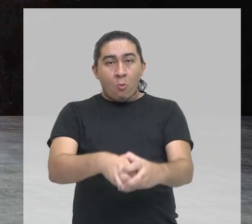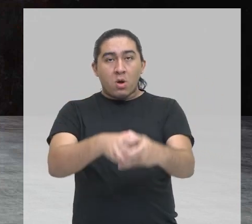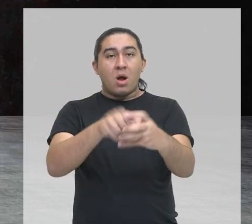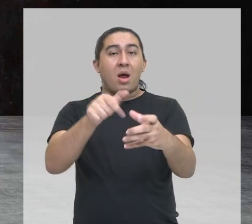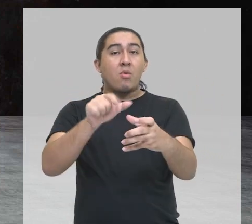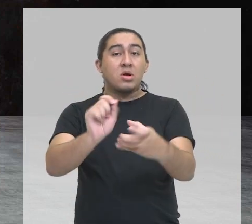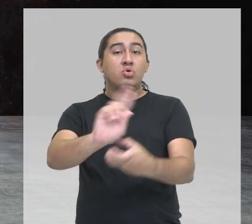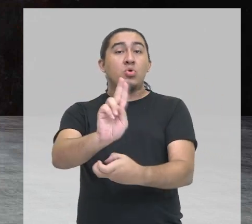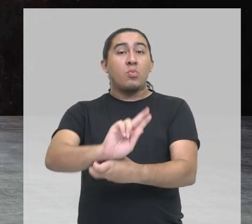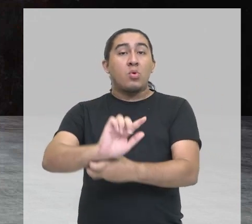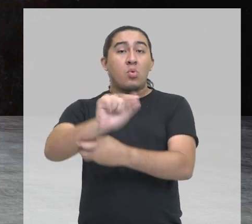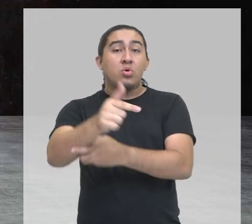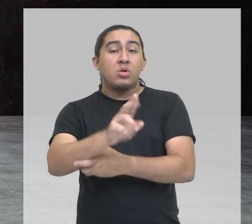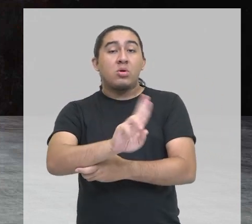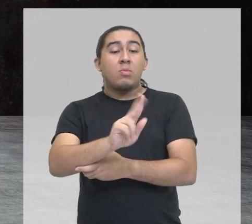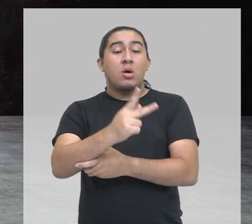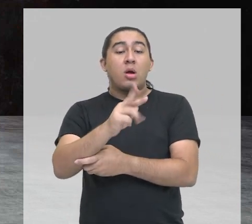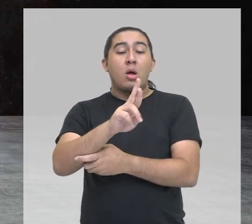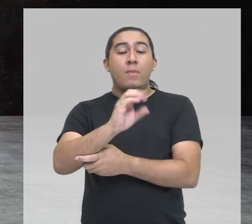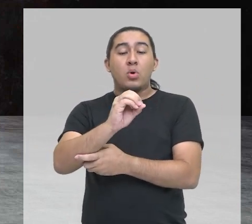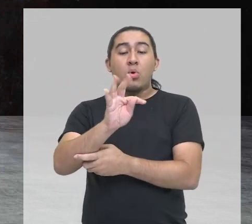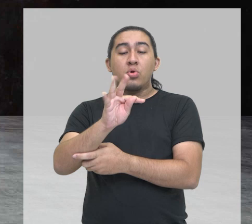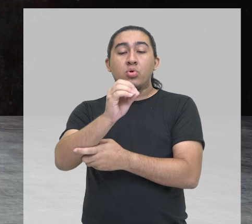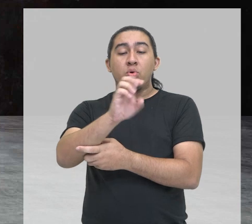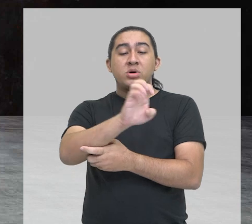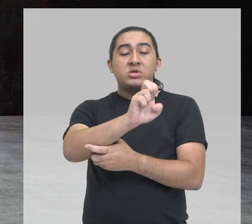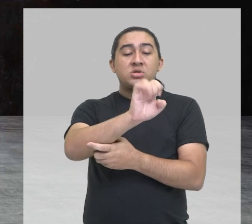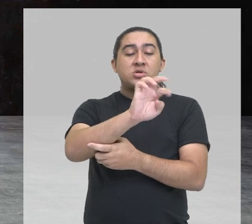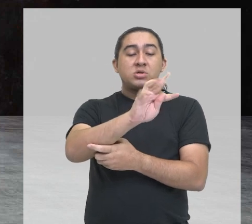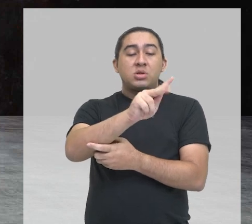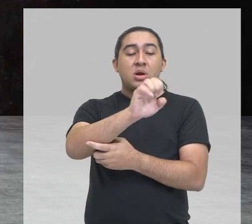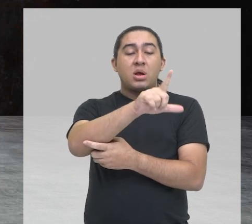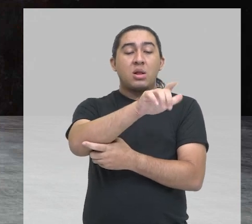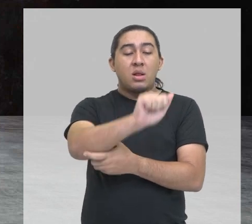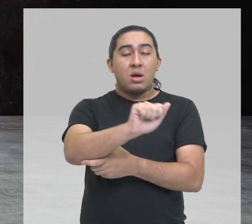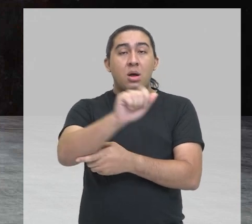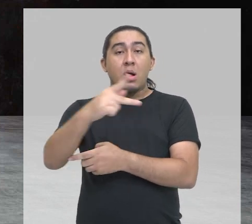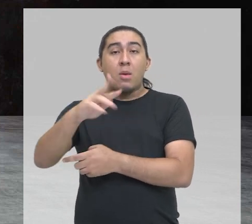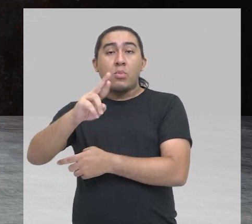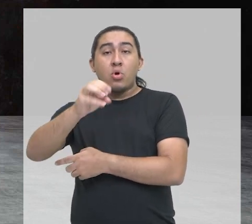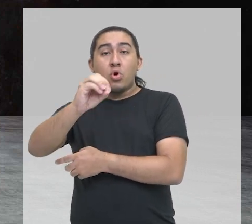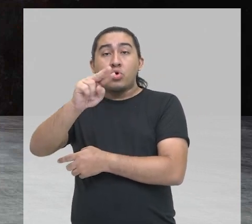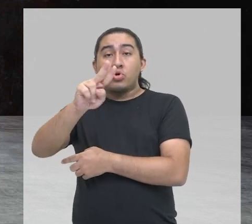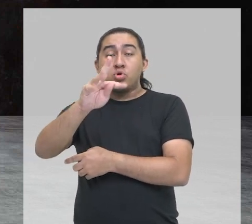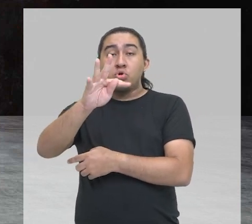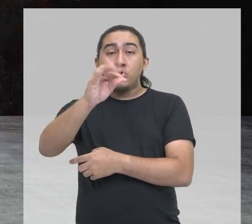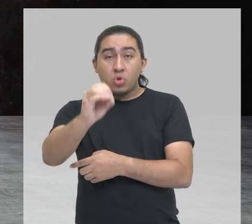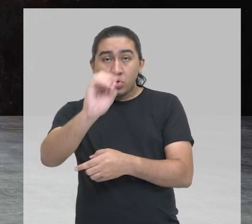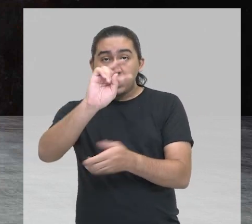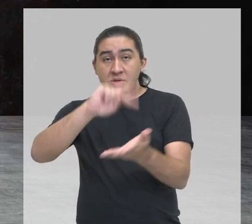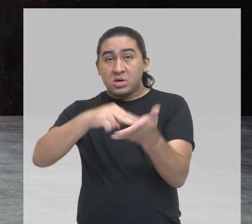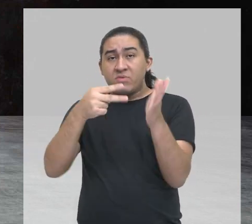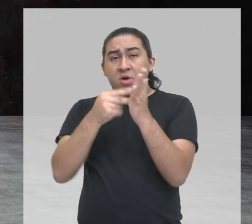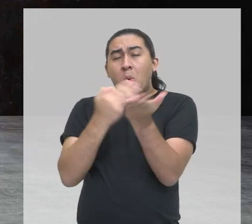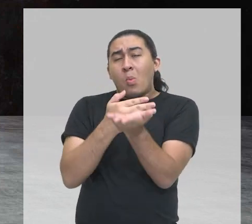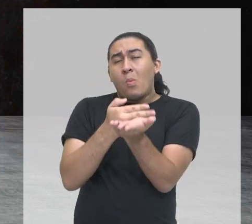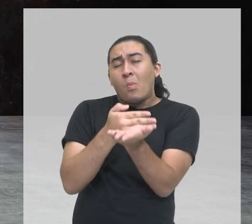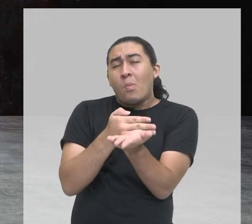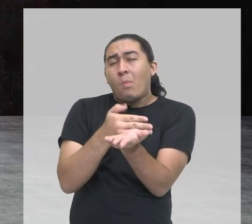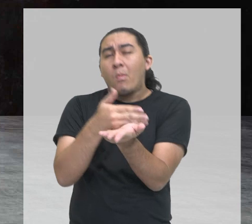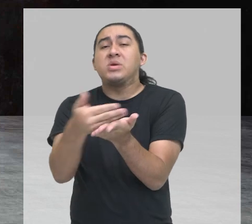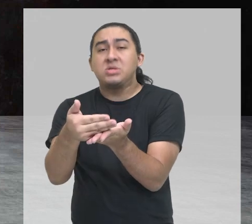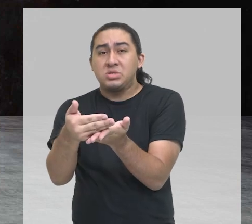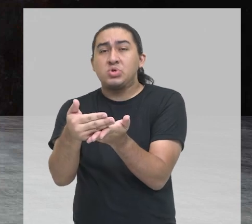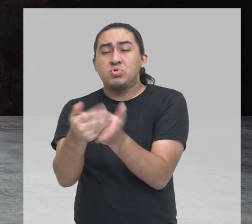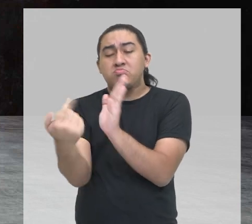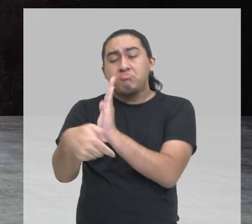de protoestrela. Proto, gente, vem do grego, significa inicial, significa rascunho, né? Aquilo que é